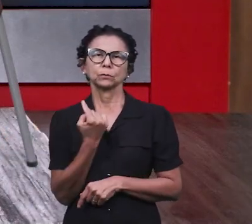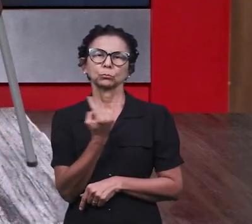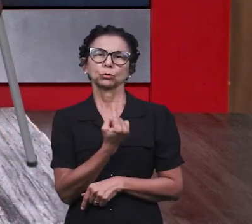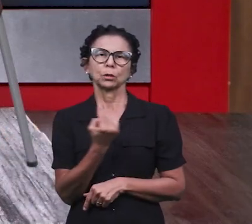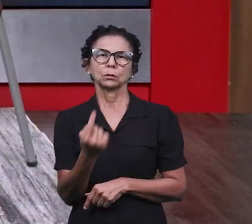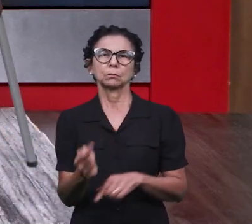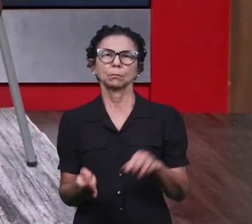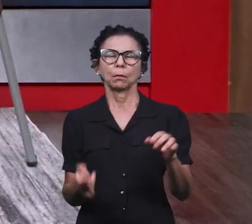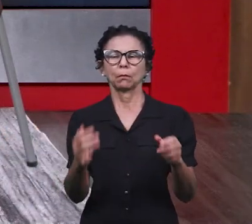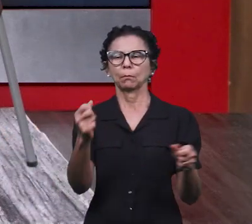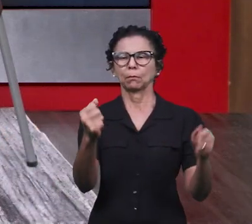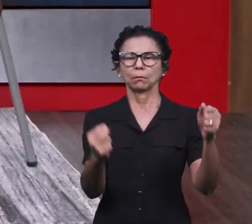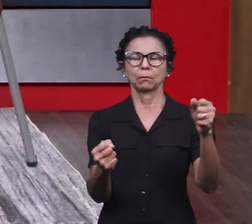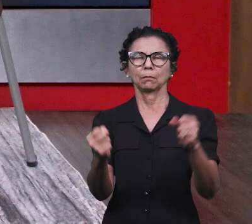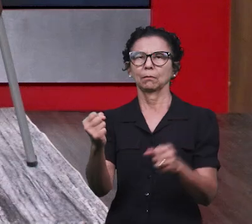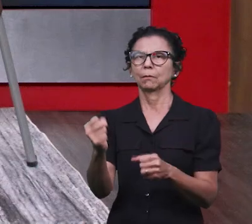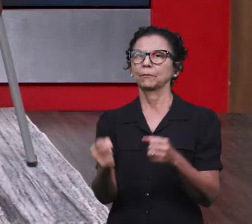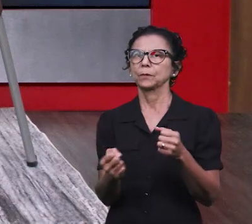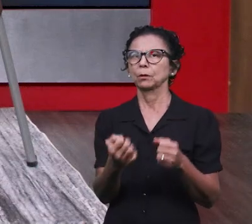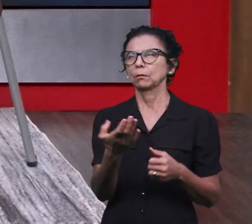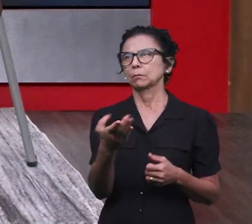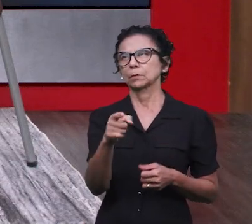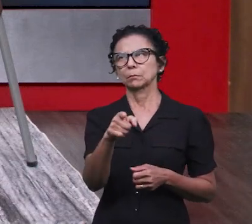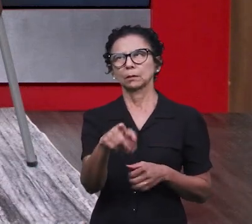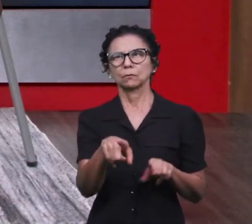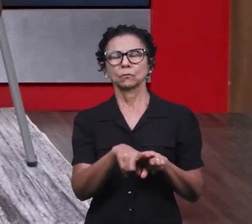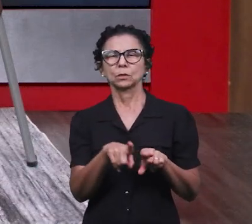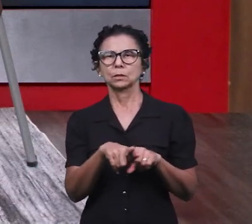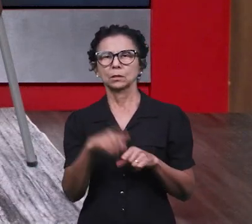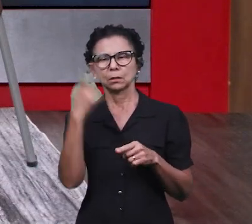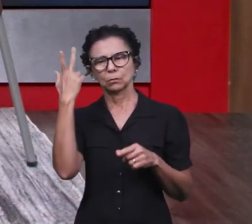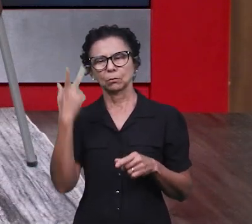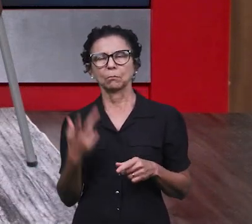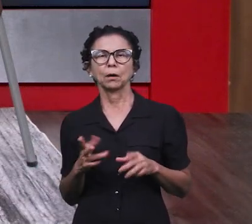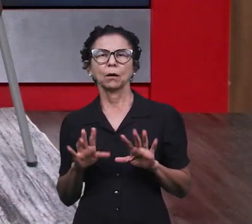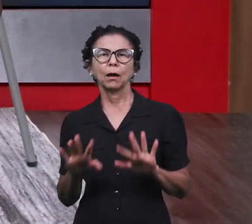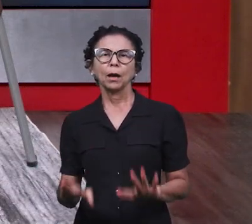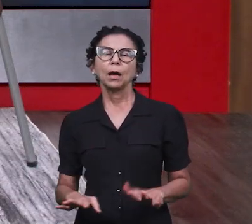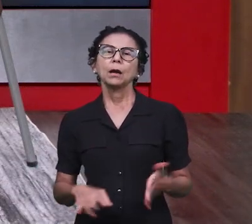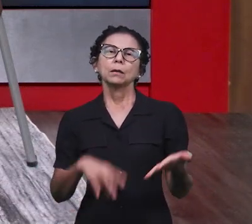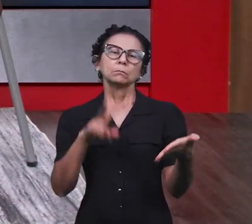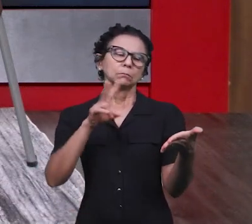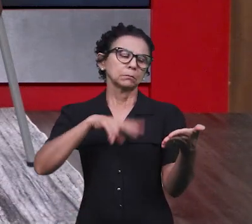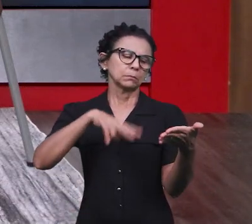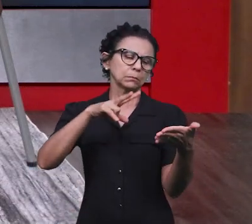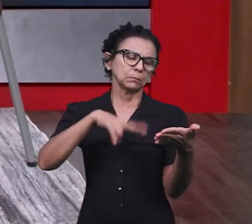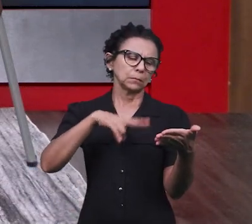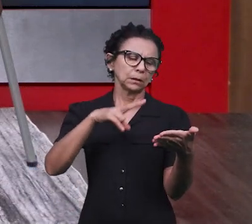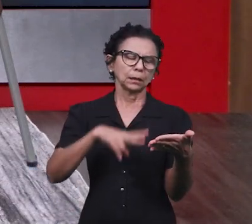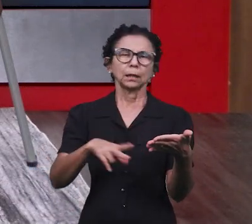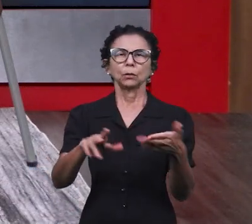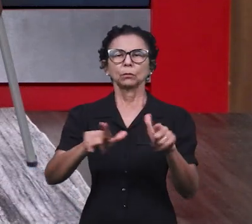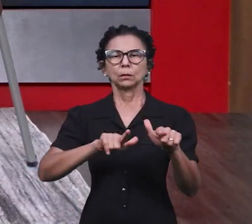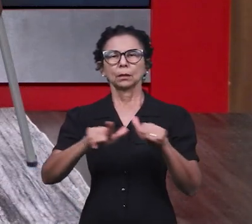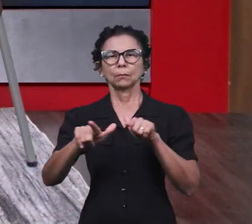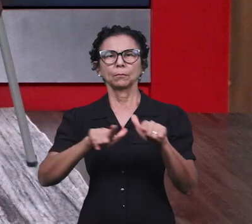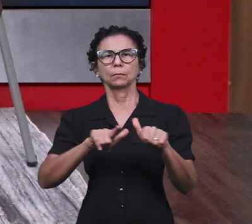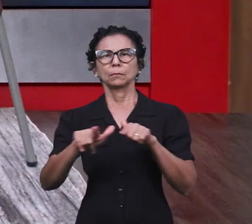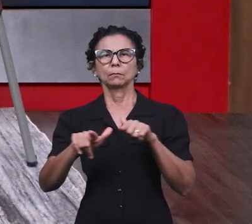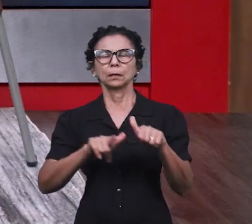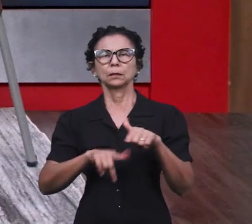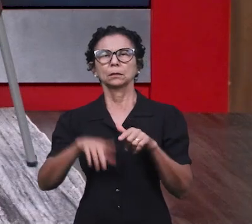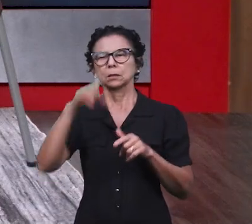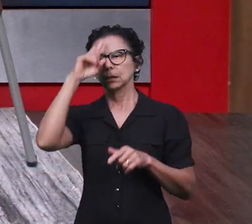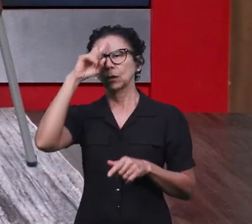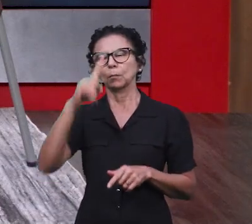lendo alguma coisa ou trabalhando alguma coisa no seu notebook, você pode entrar no carro, dar ordem e ele te direcionar para